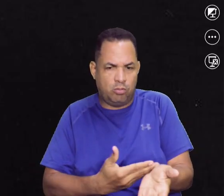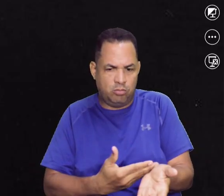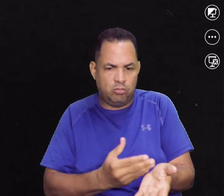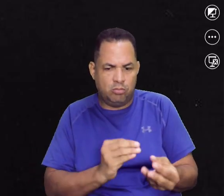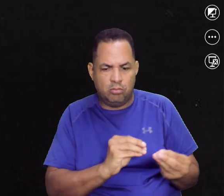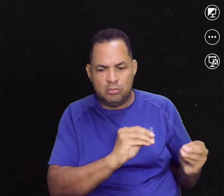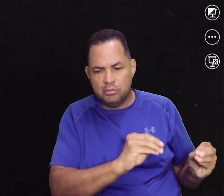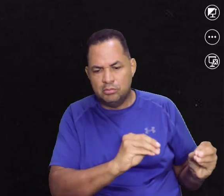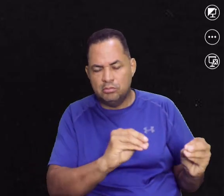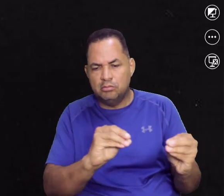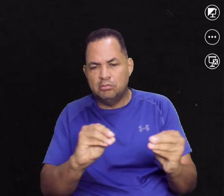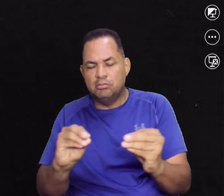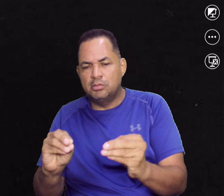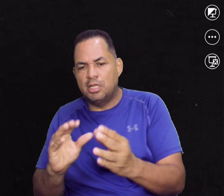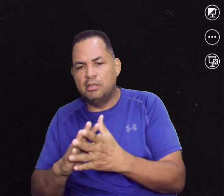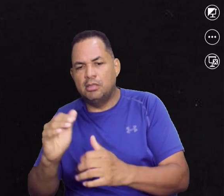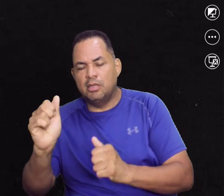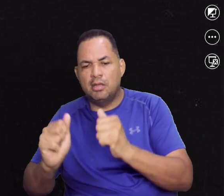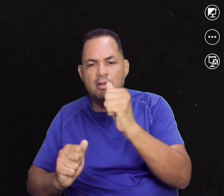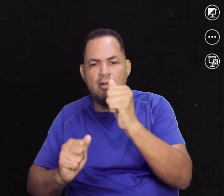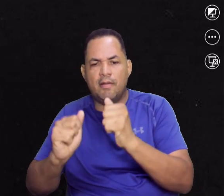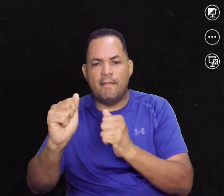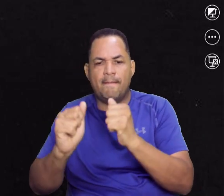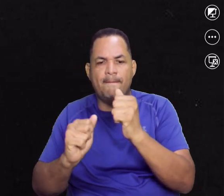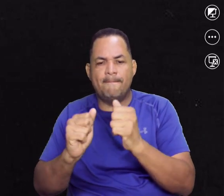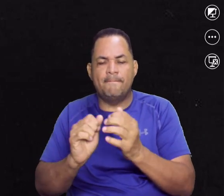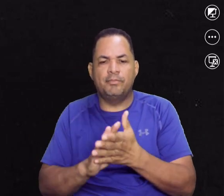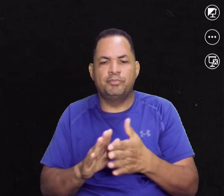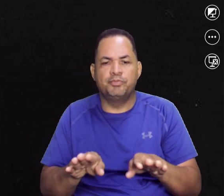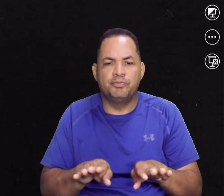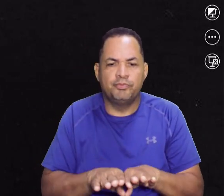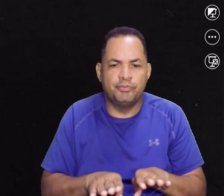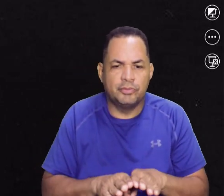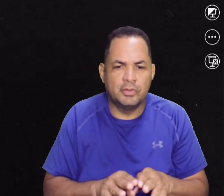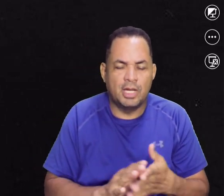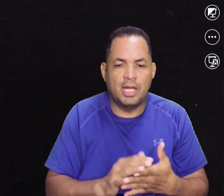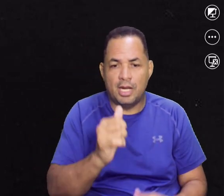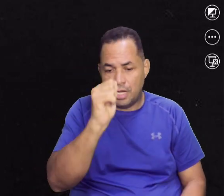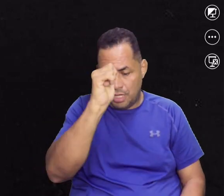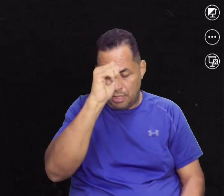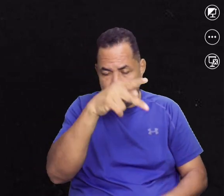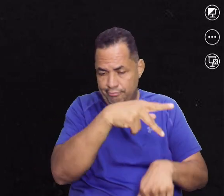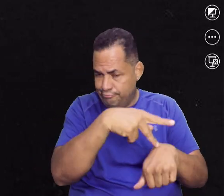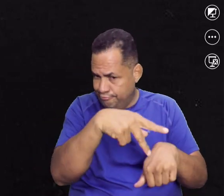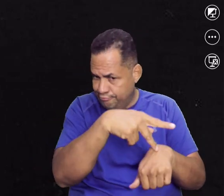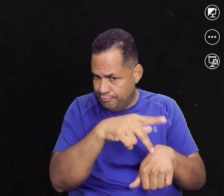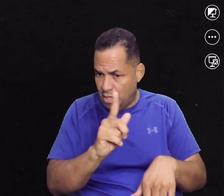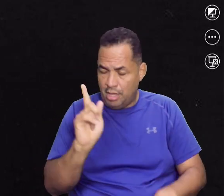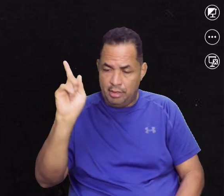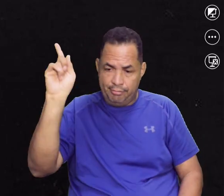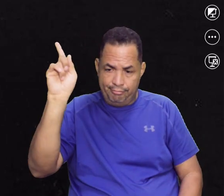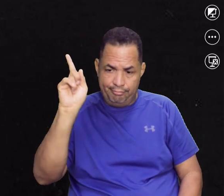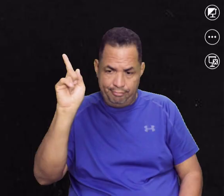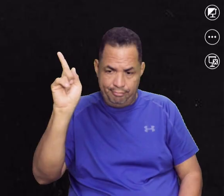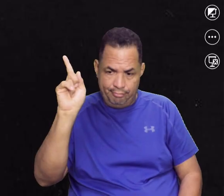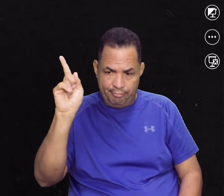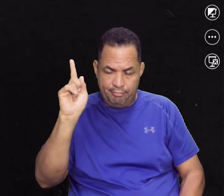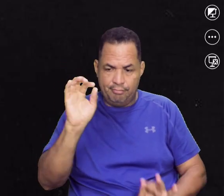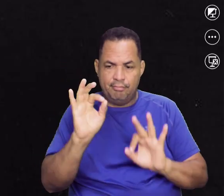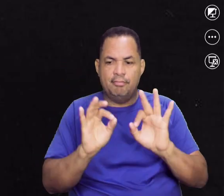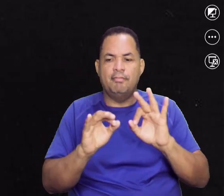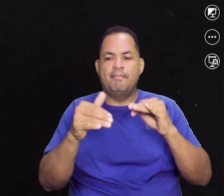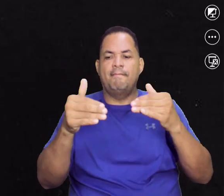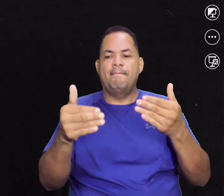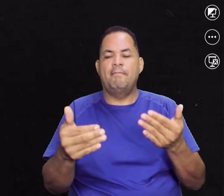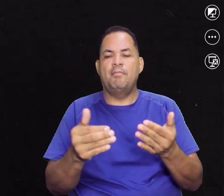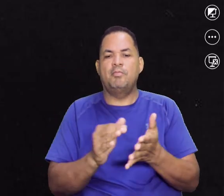as empresas, para as indústrias da Inglaterra, era da Índia. Então, o Gandhi, e aí no caso, voltando um